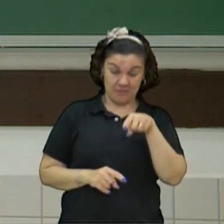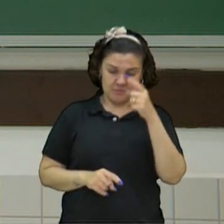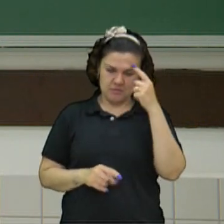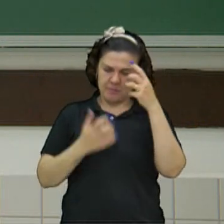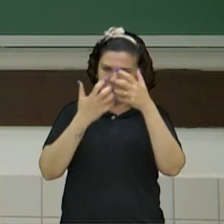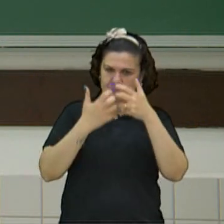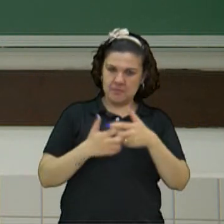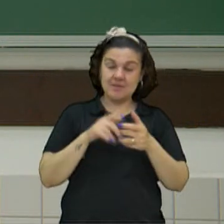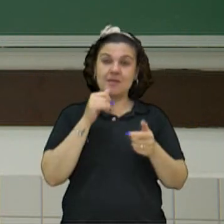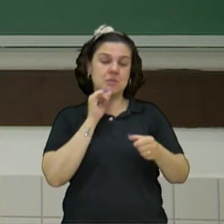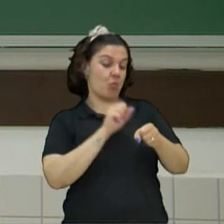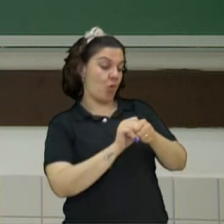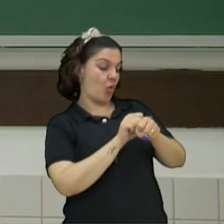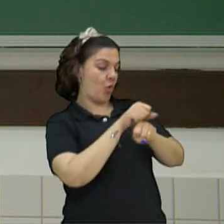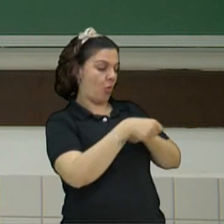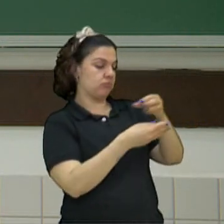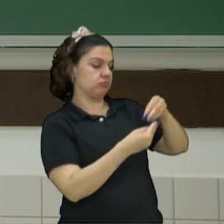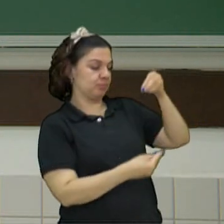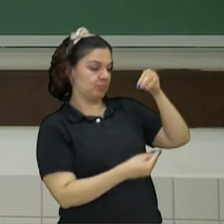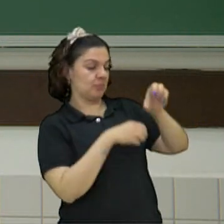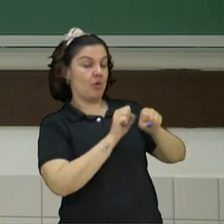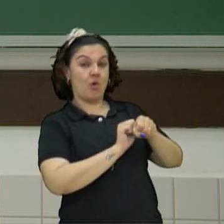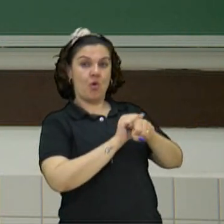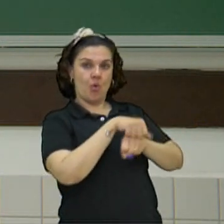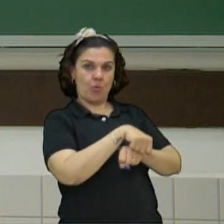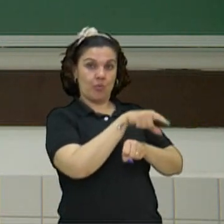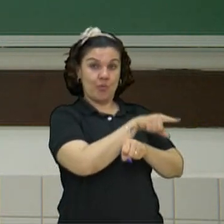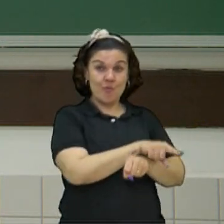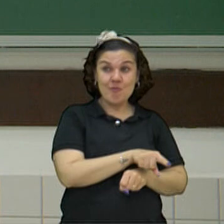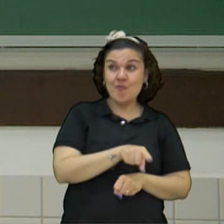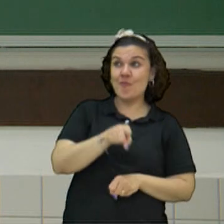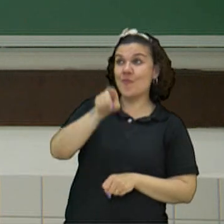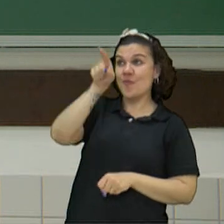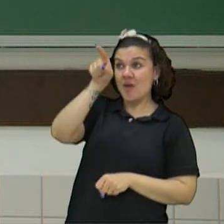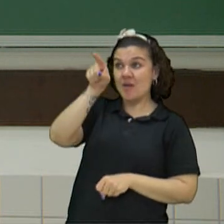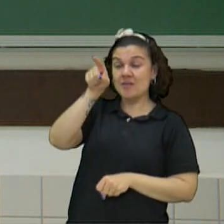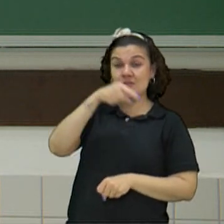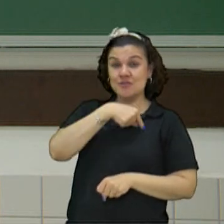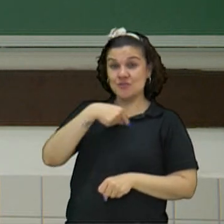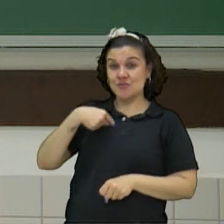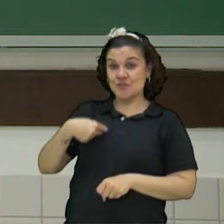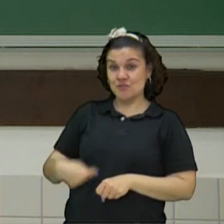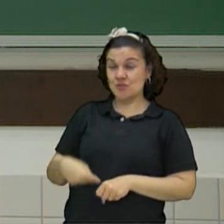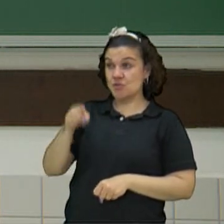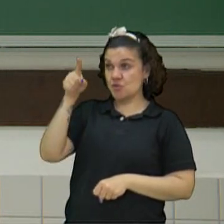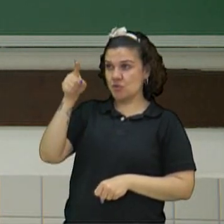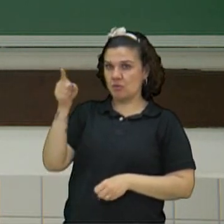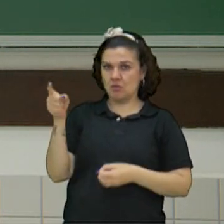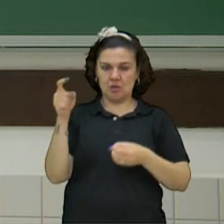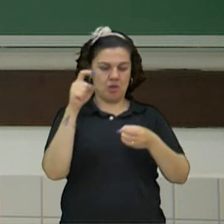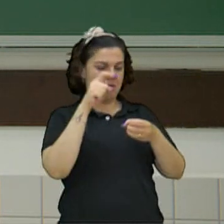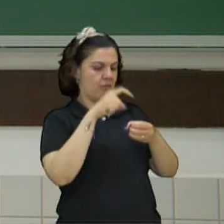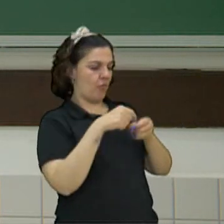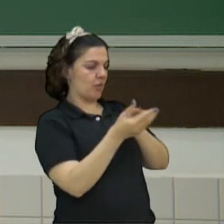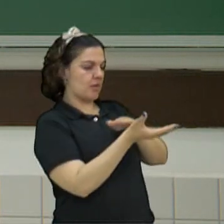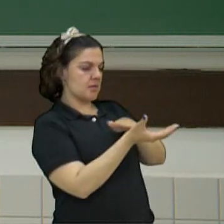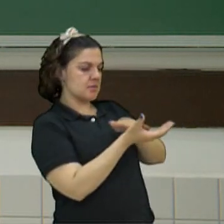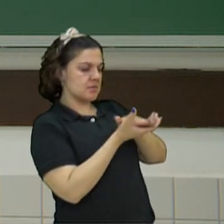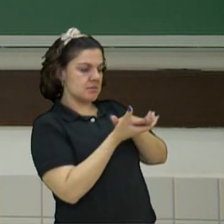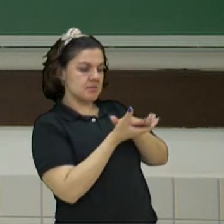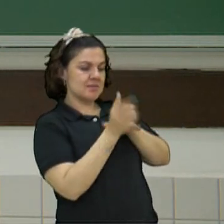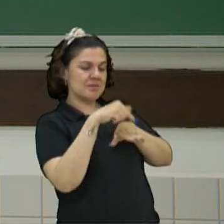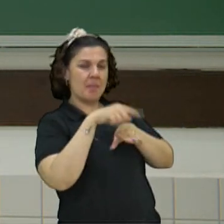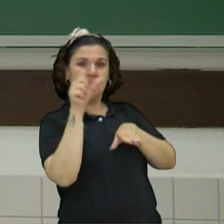o couro do Brasil, vai para a China e volta um sapato